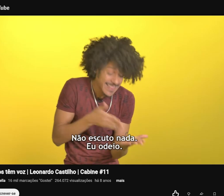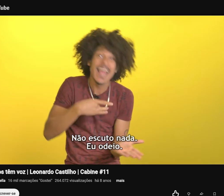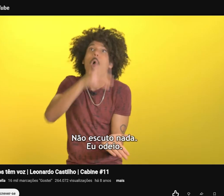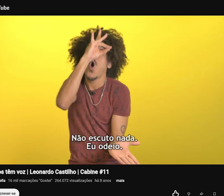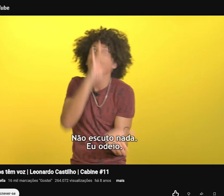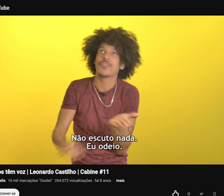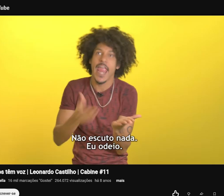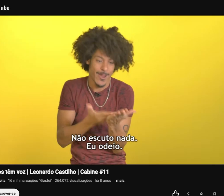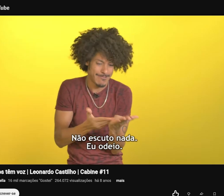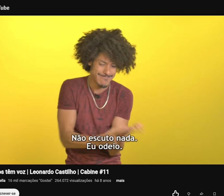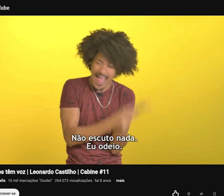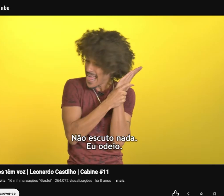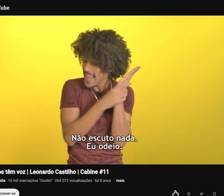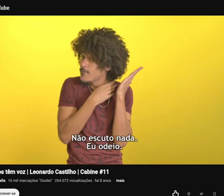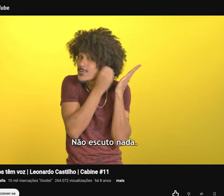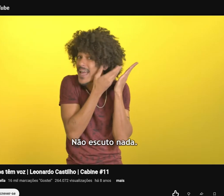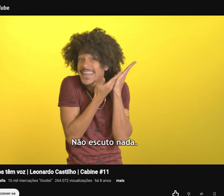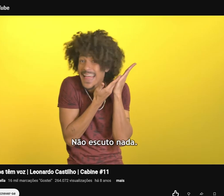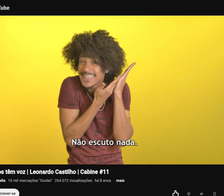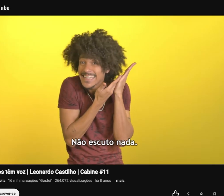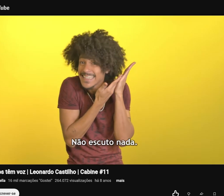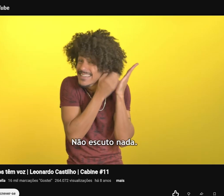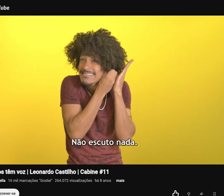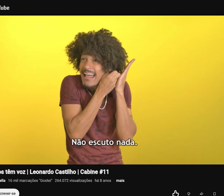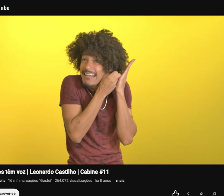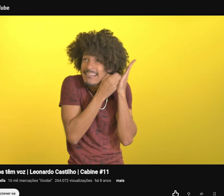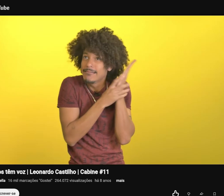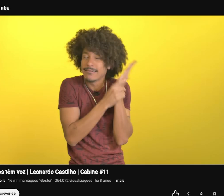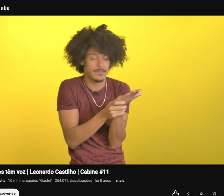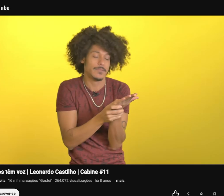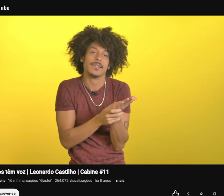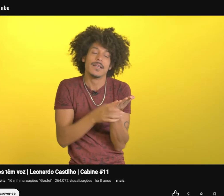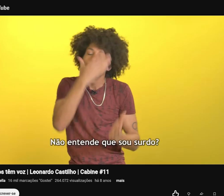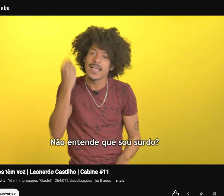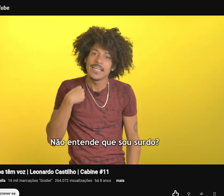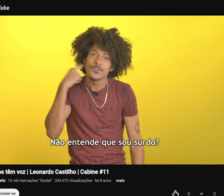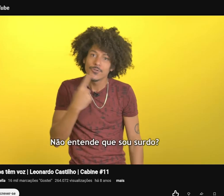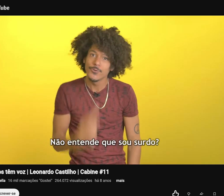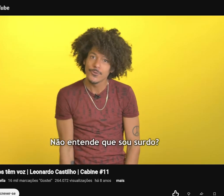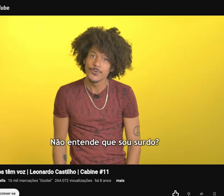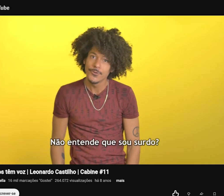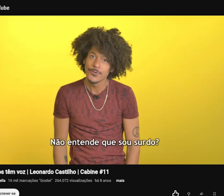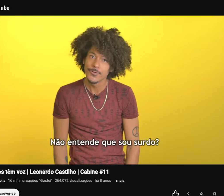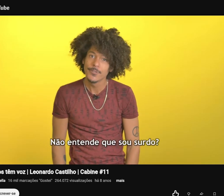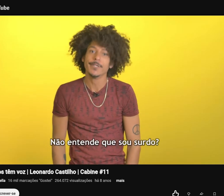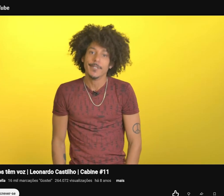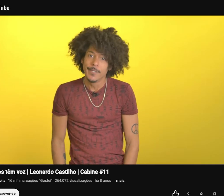nada, eu odeio, não escuto nada. Enquete do